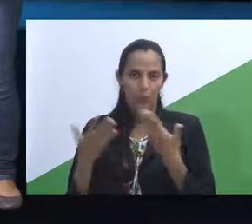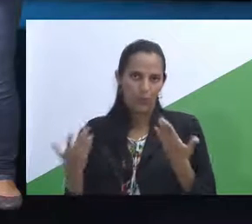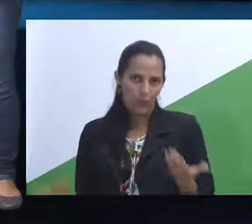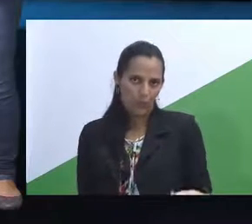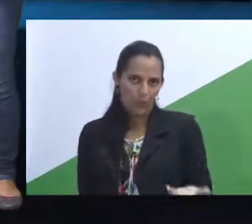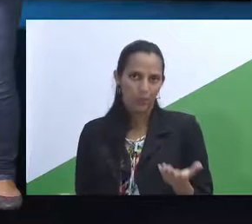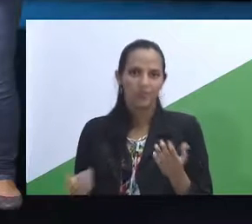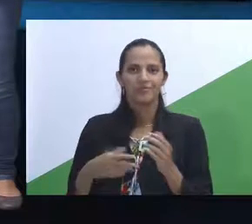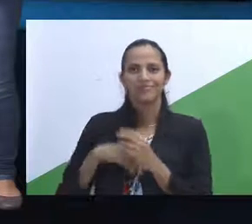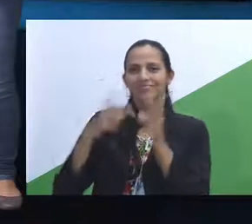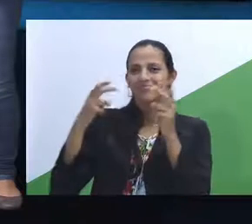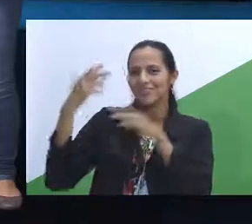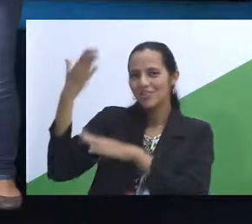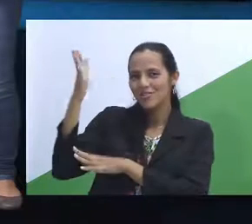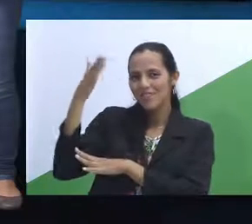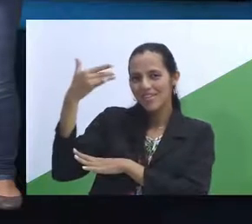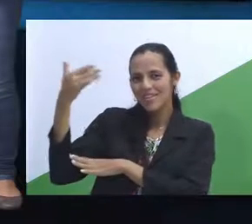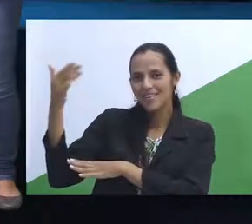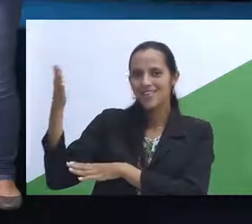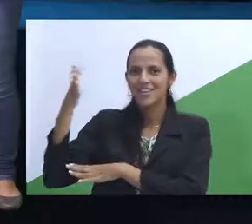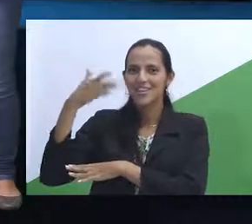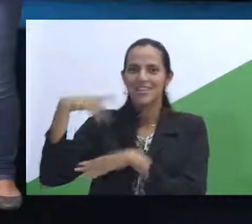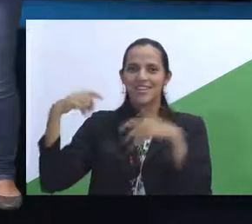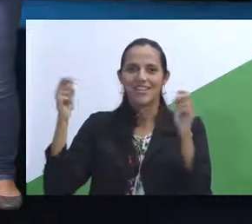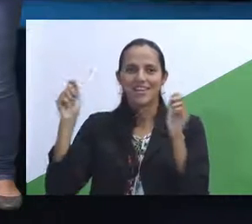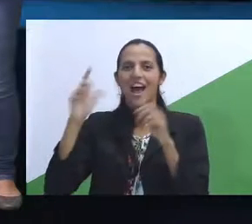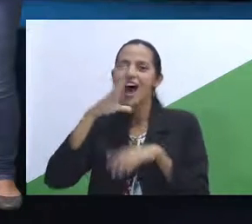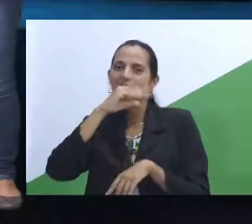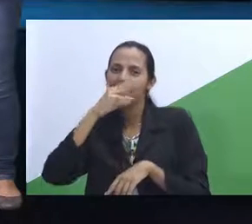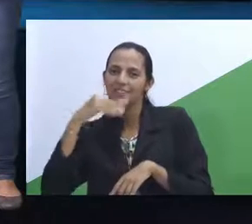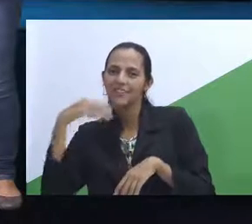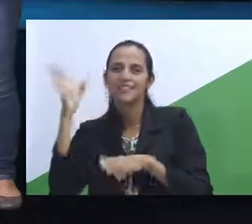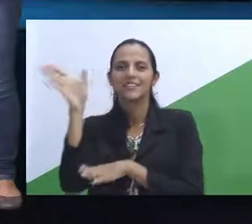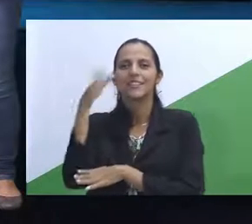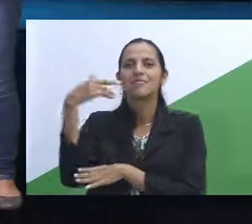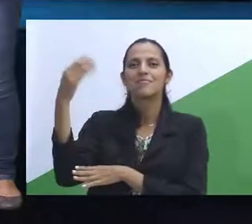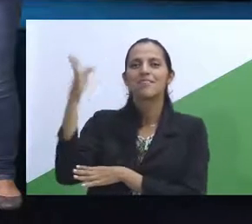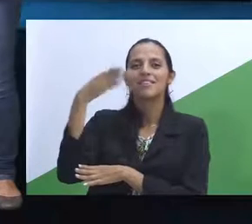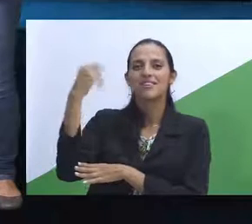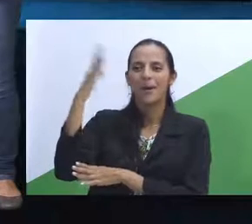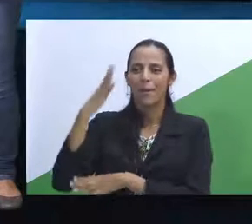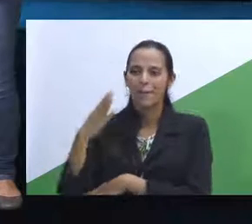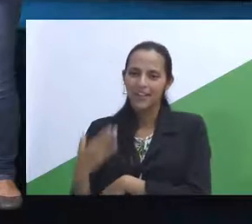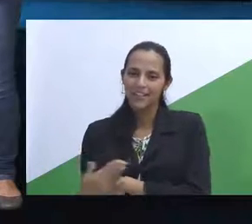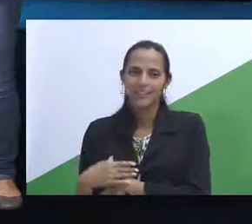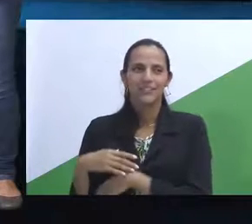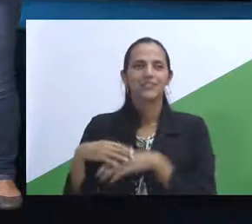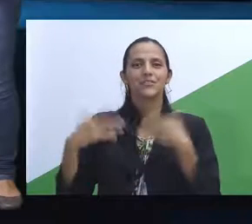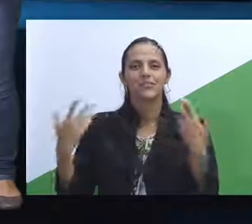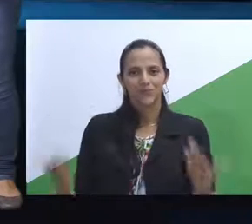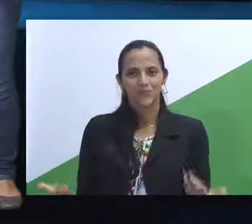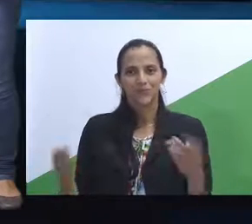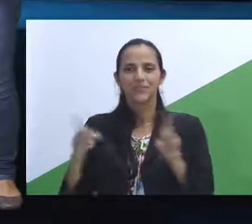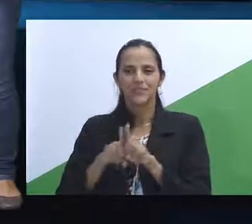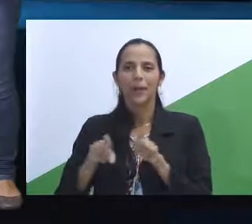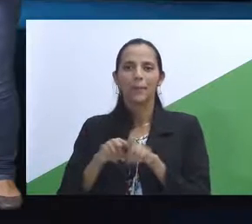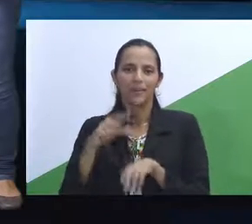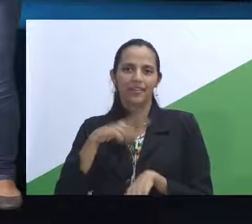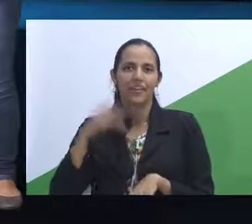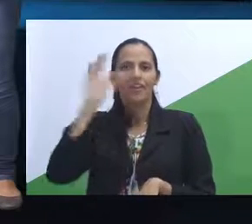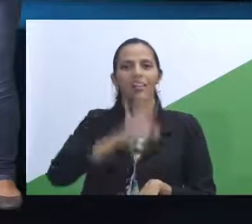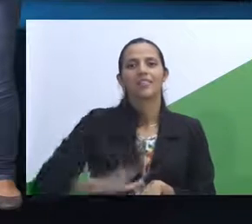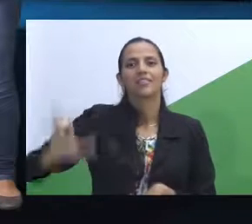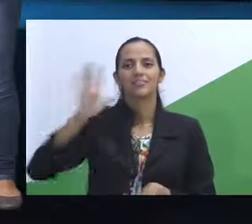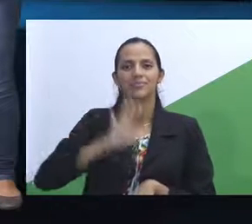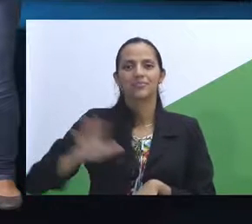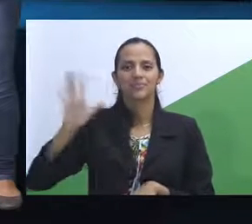bandeirinhas, com as bandeirinhas, então, aí do Brasil, né, então, é um símbolo, é um símbolo, também, de nacionalismo, né,